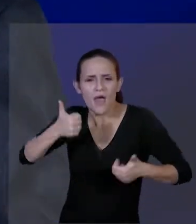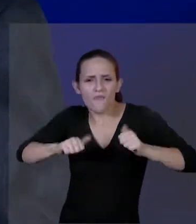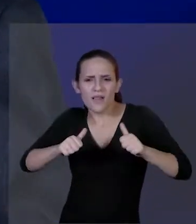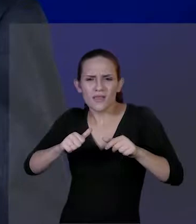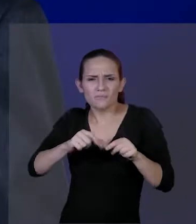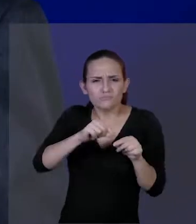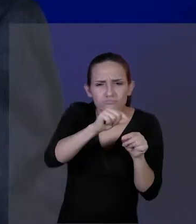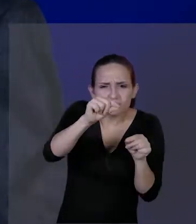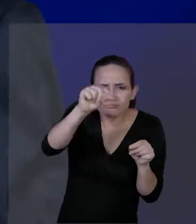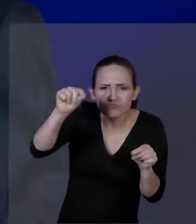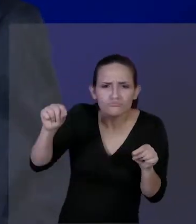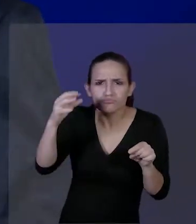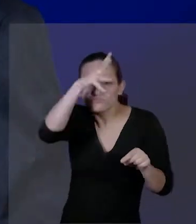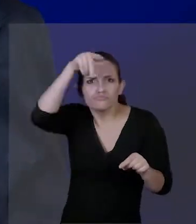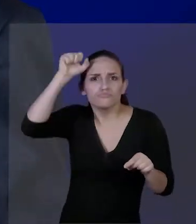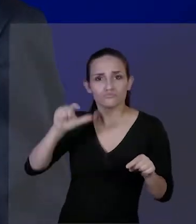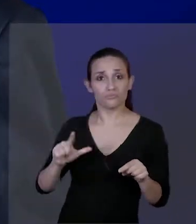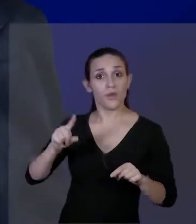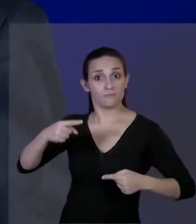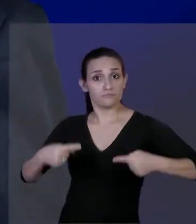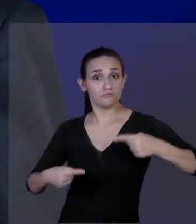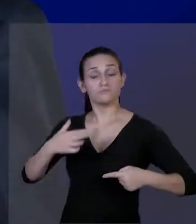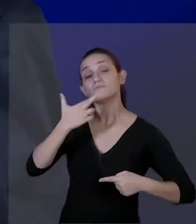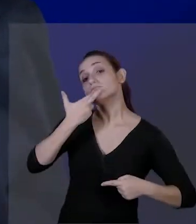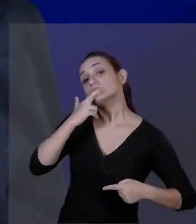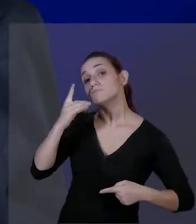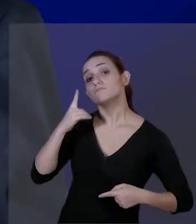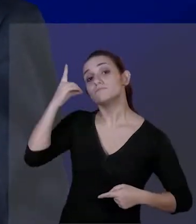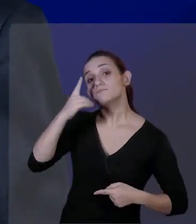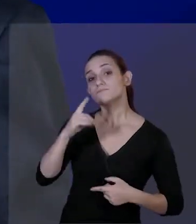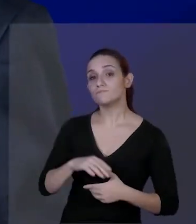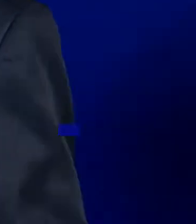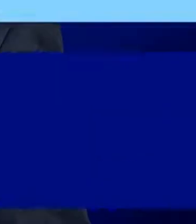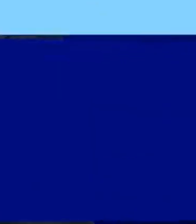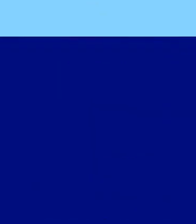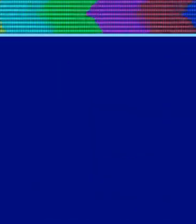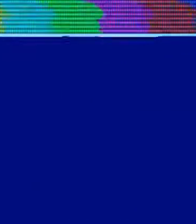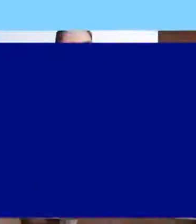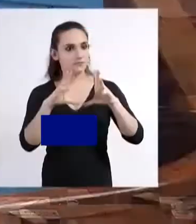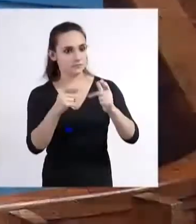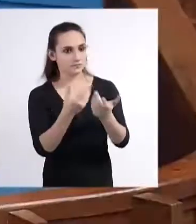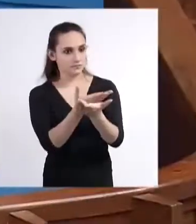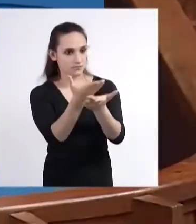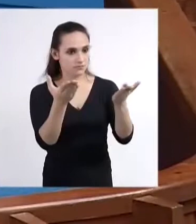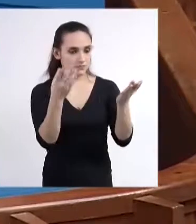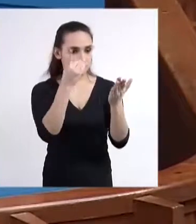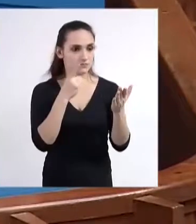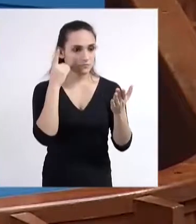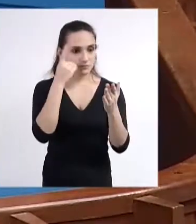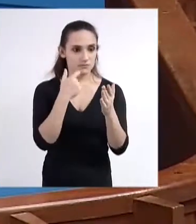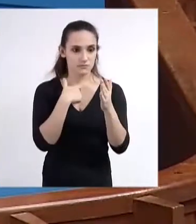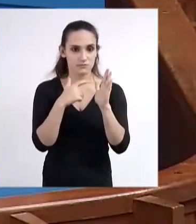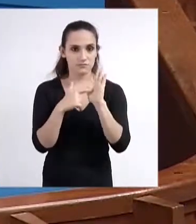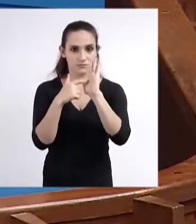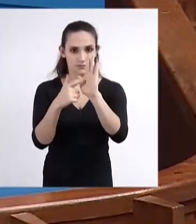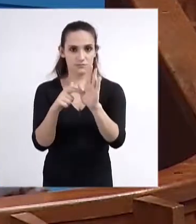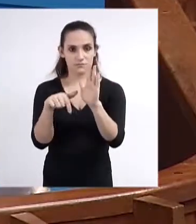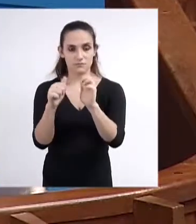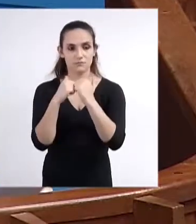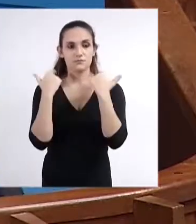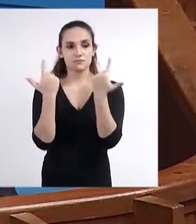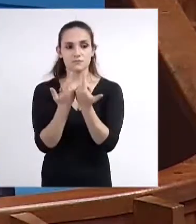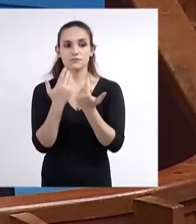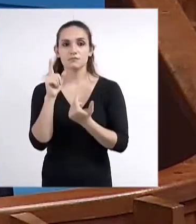os limites territoriais de Mato Grosso do Sul é debatida por Renato Câmara. Eu apresentei nesta casa